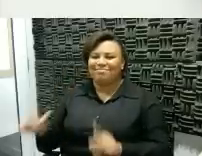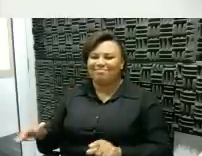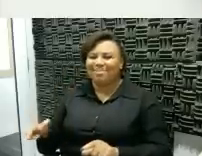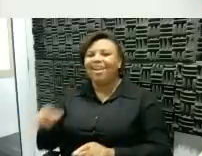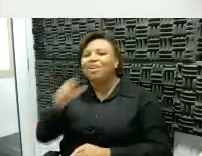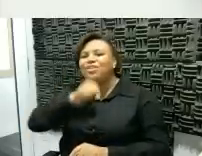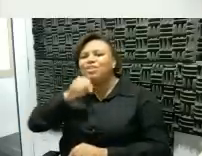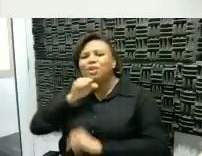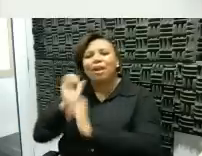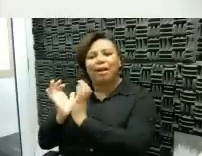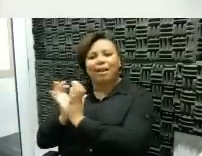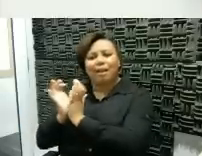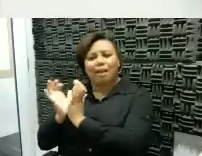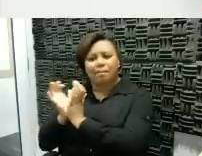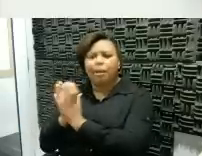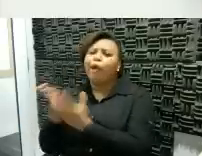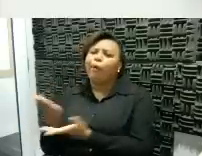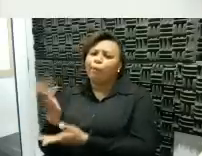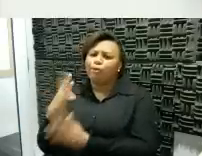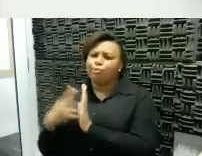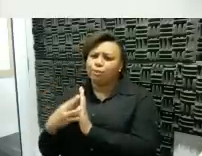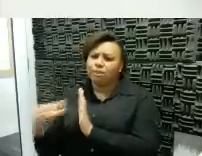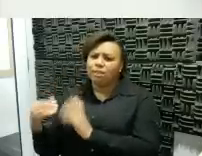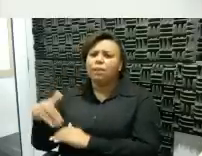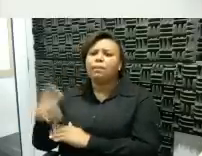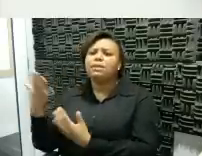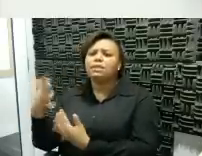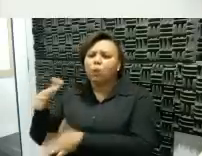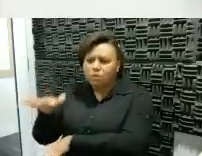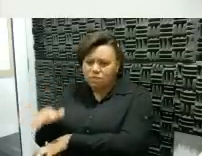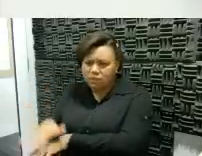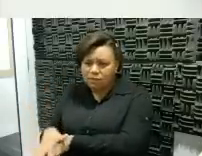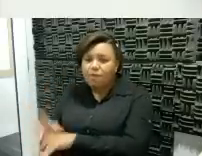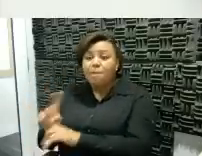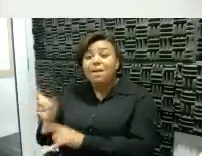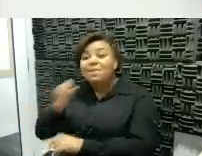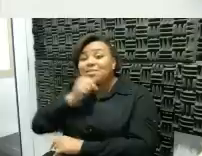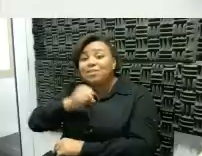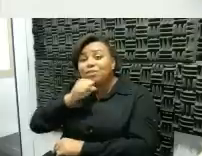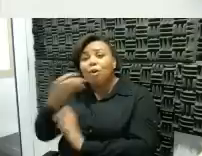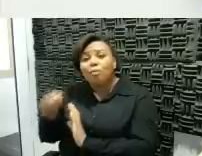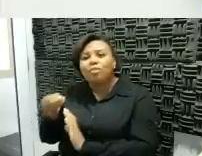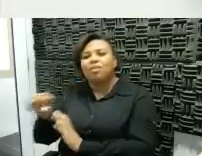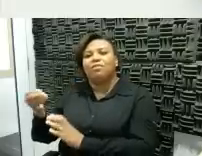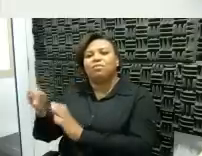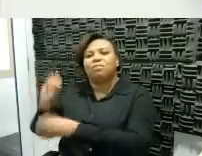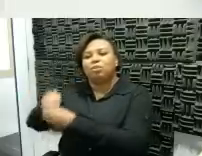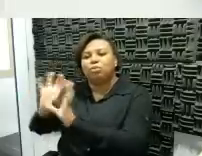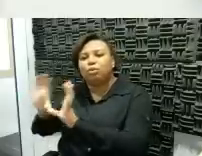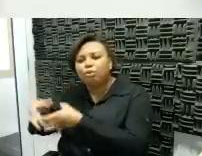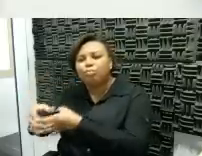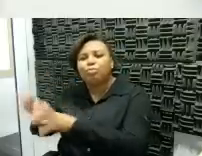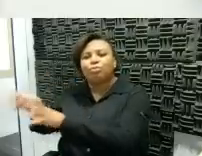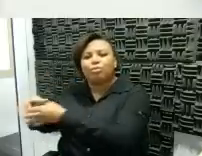mais inclusivo enfim mas Antigamente eu colocava essas pessoas em guetos fechados e elas não conviviam vocês a